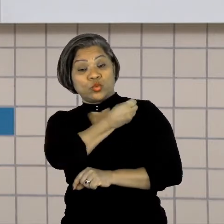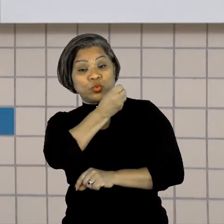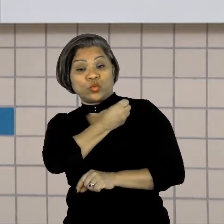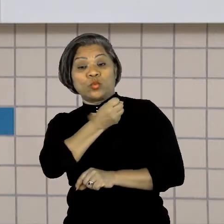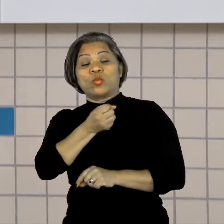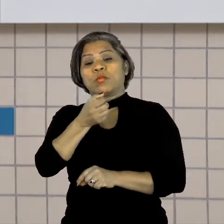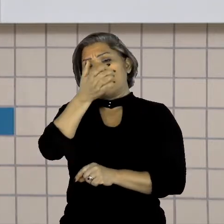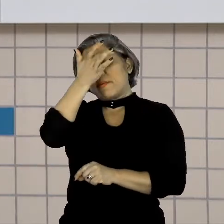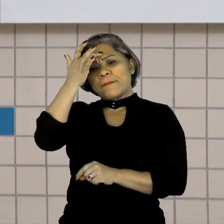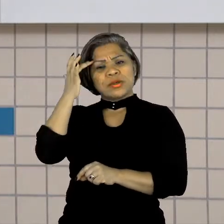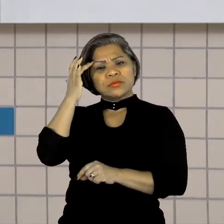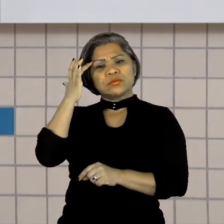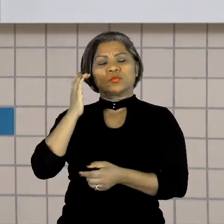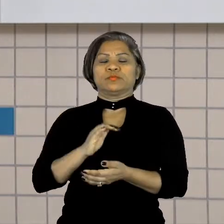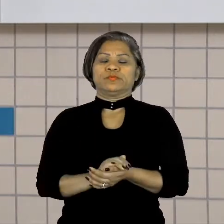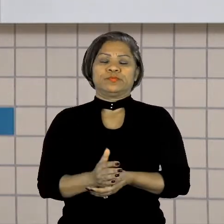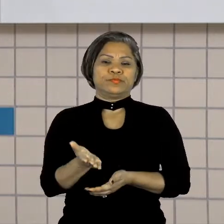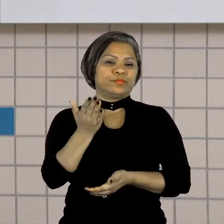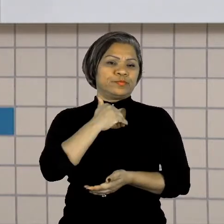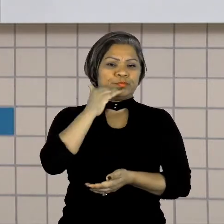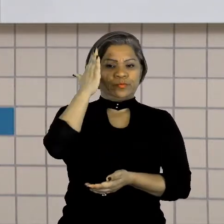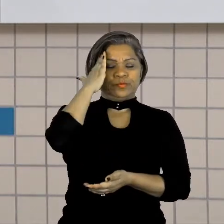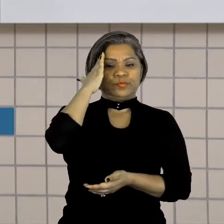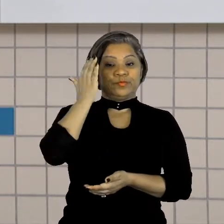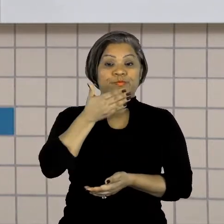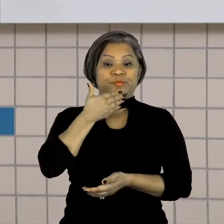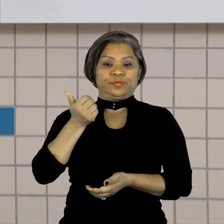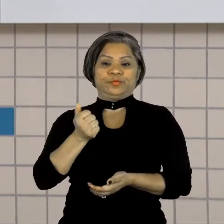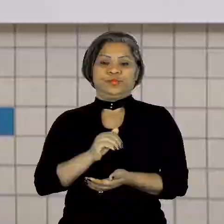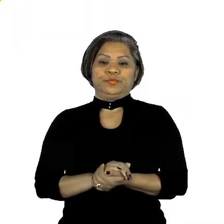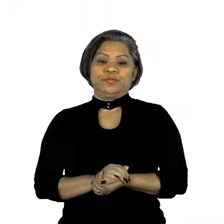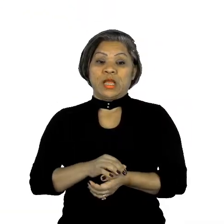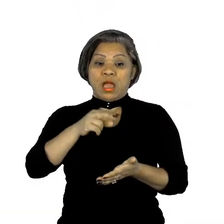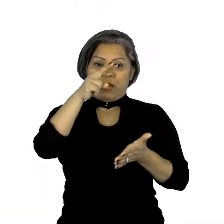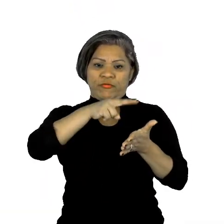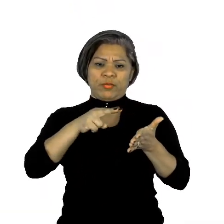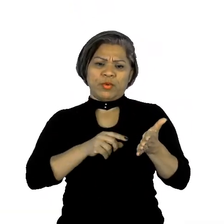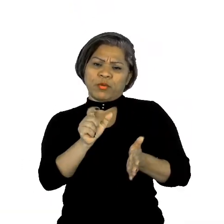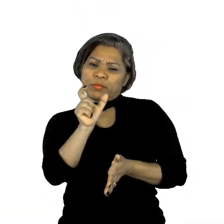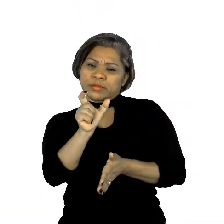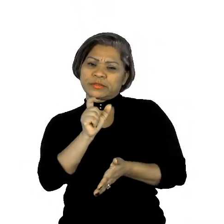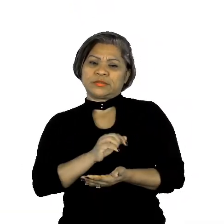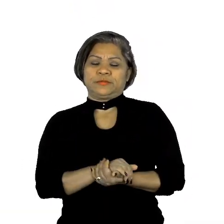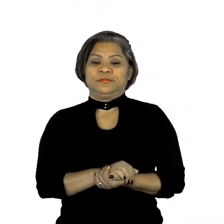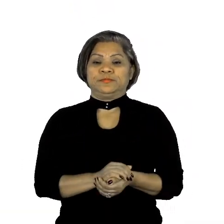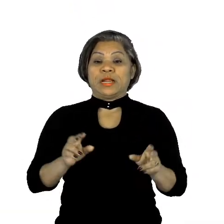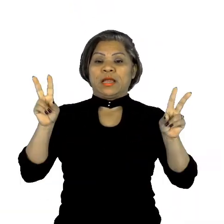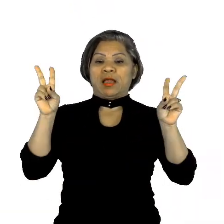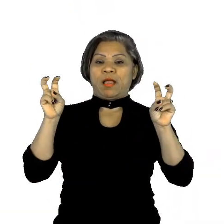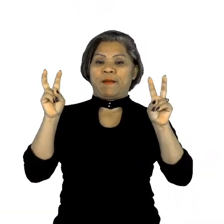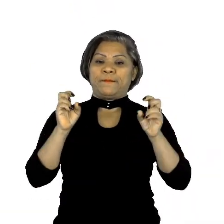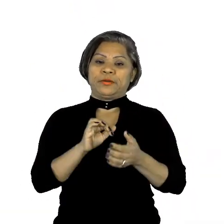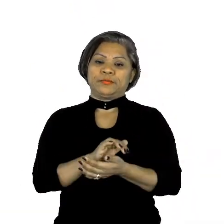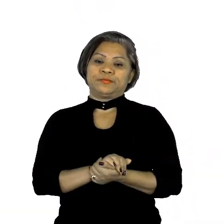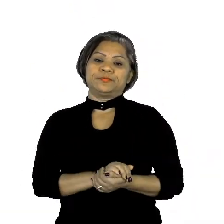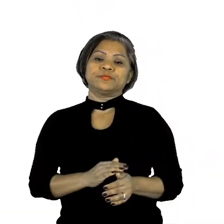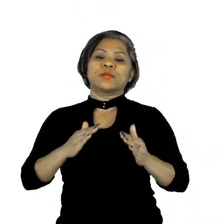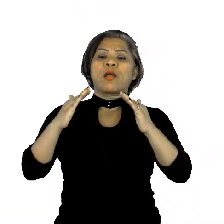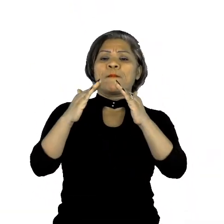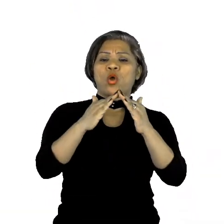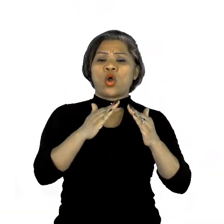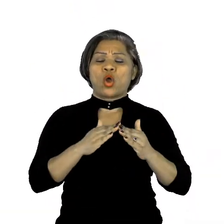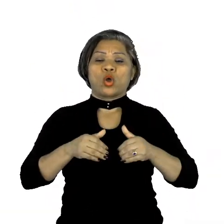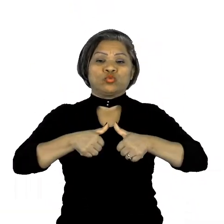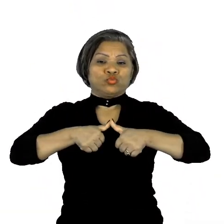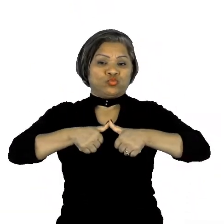vamos entender melhor. Nós vamos ler um pedacinho daquela manchete lá. Abre aspas. Moradores